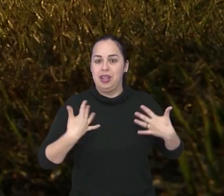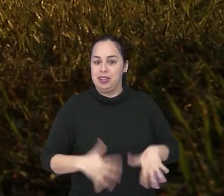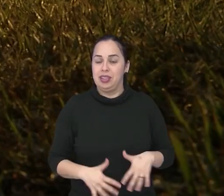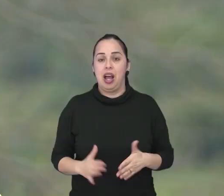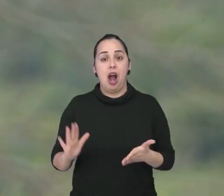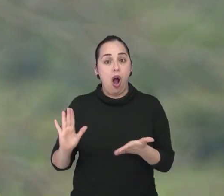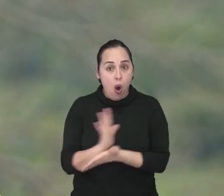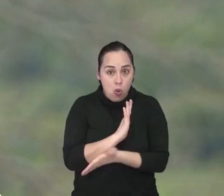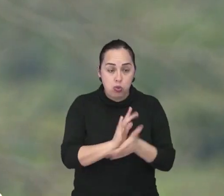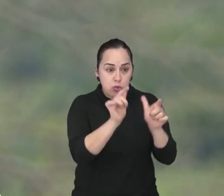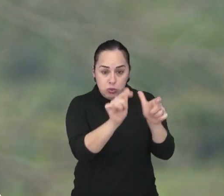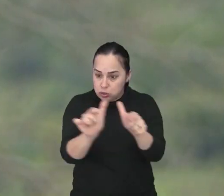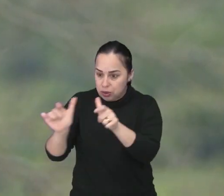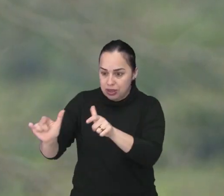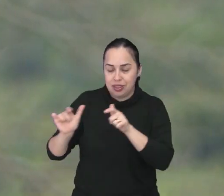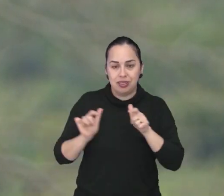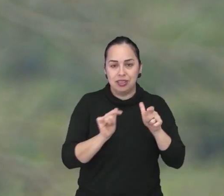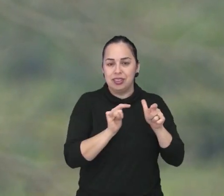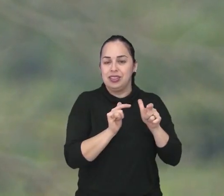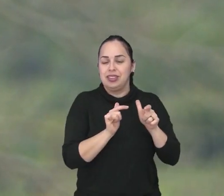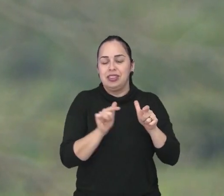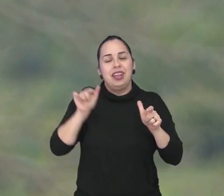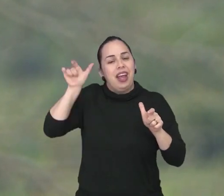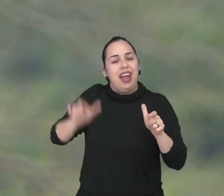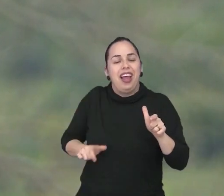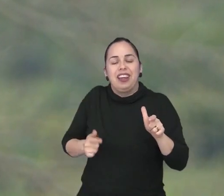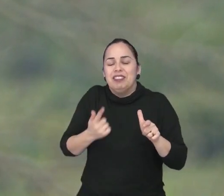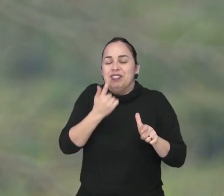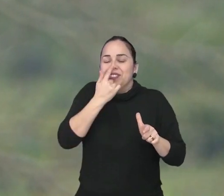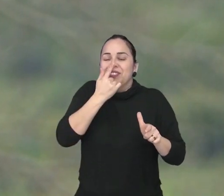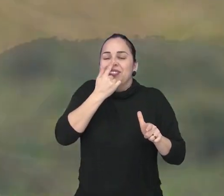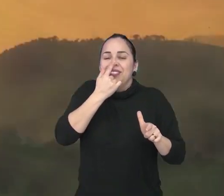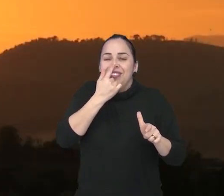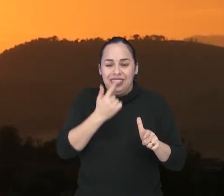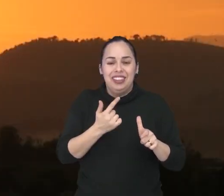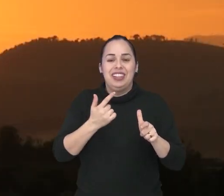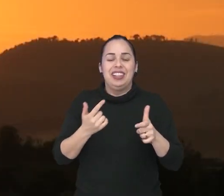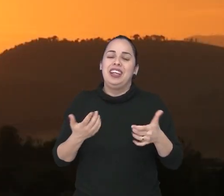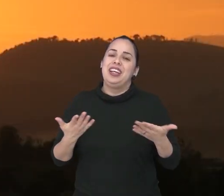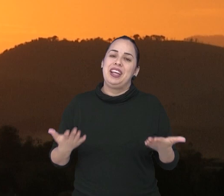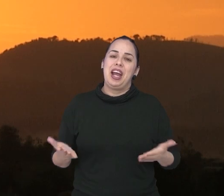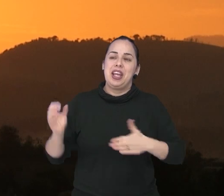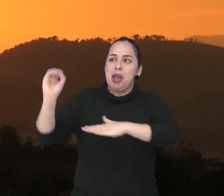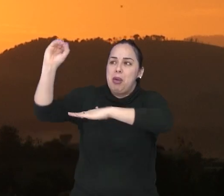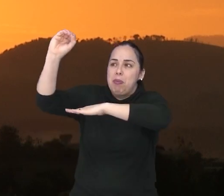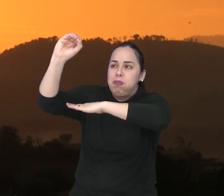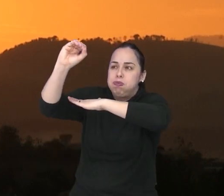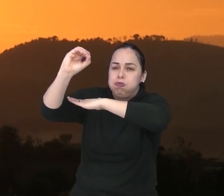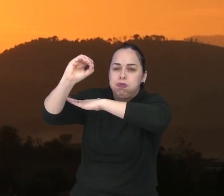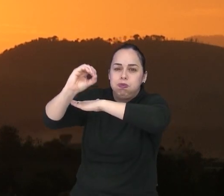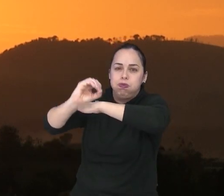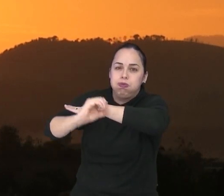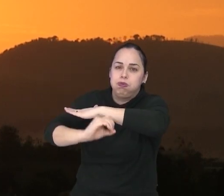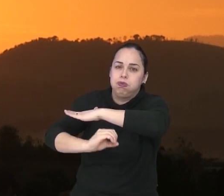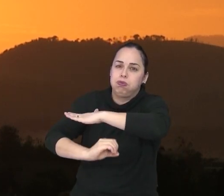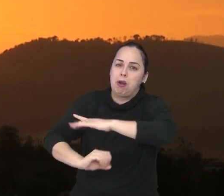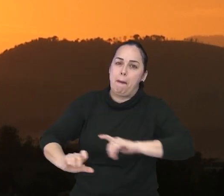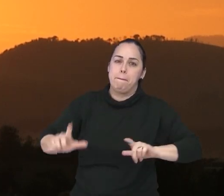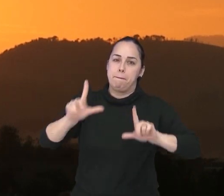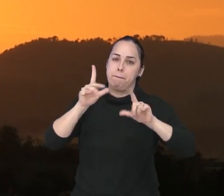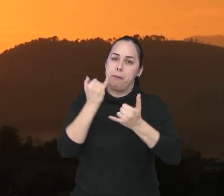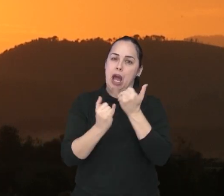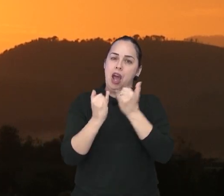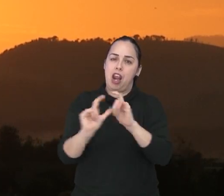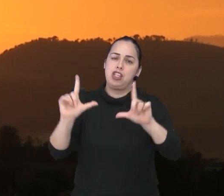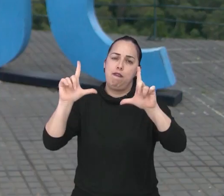áreas verdes. Alguns desses lugares estão entre os cantinhos preferidos dela. E quem vai dizer que essa imagem do banhado não é um verdadeiro